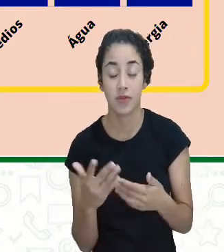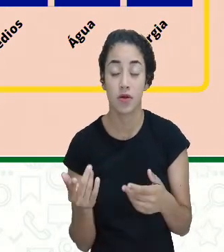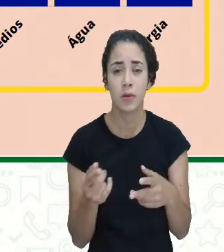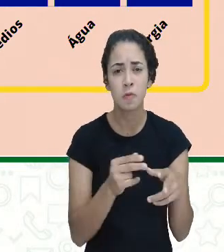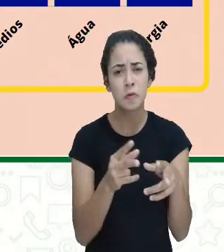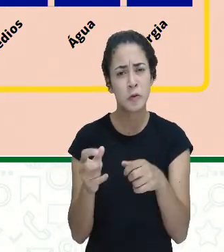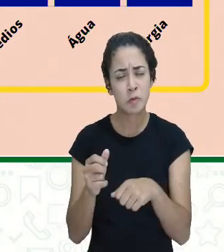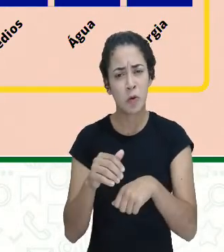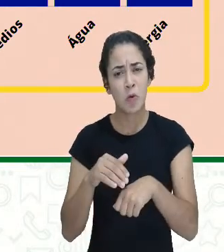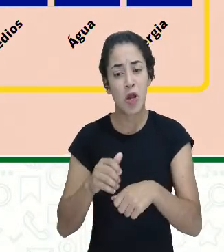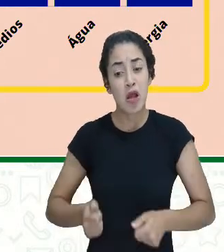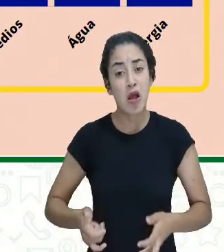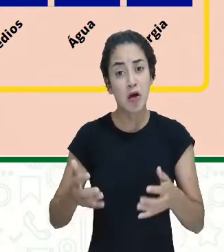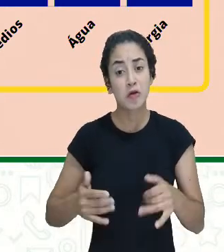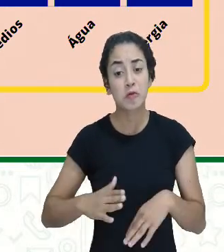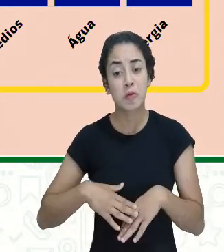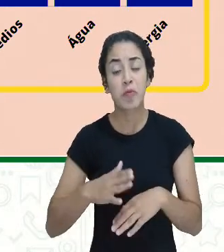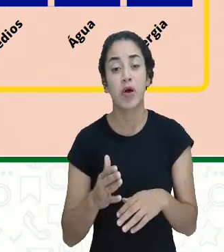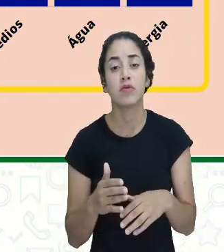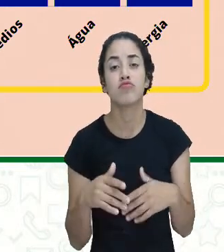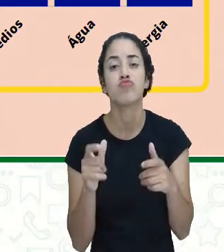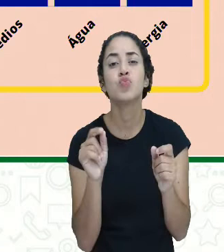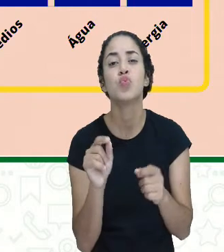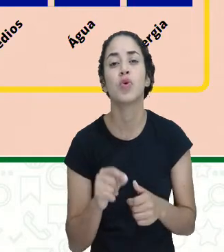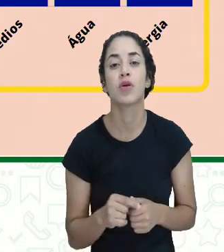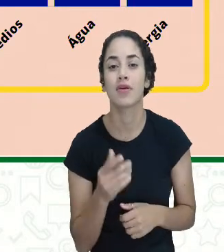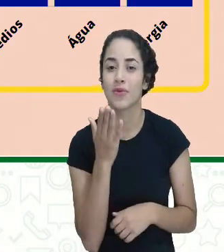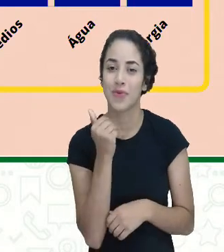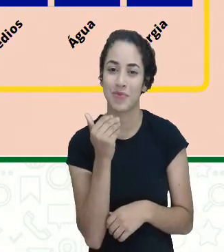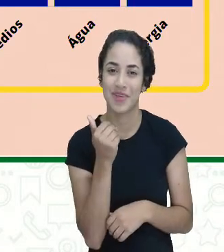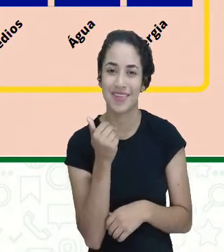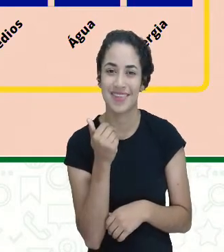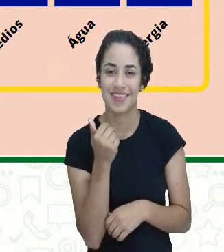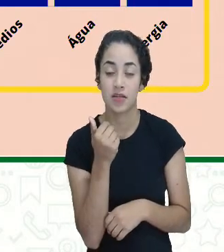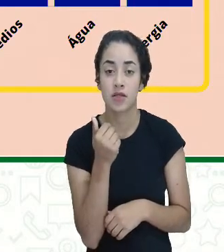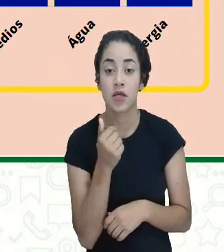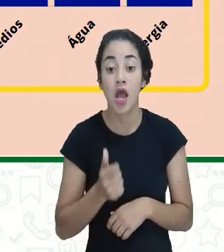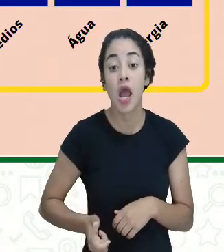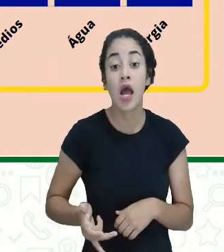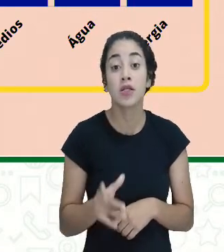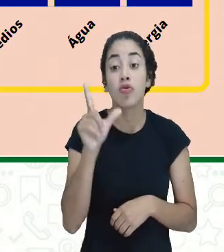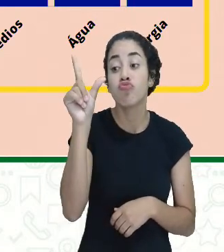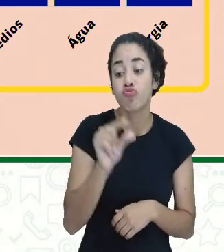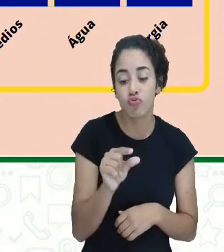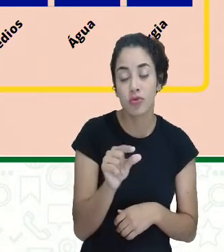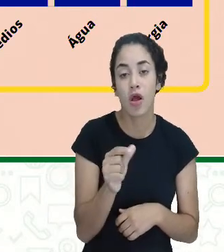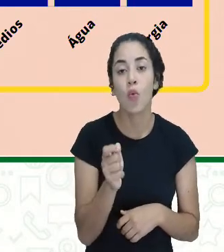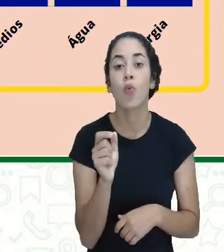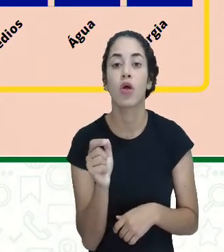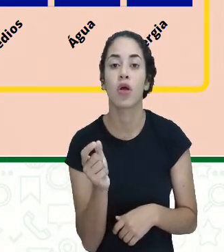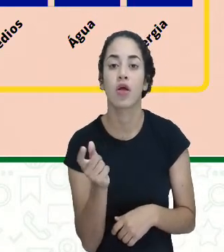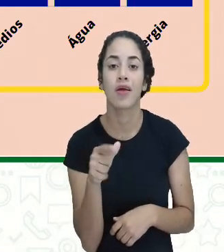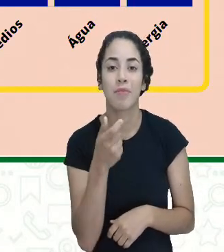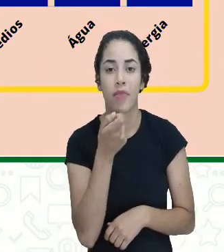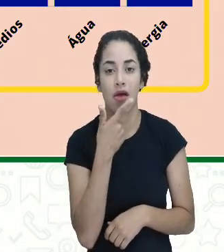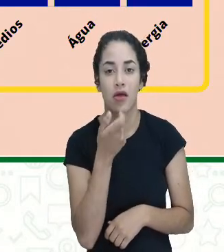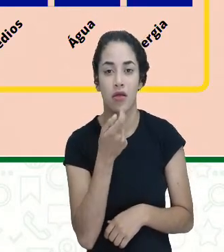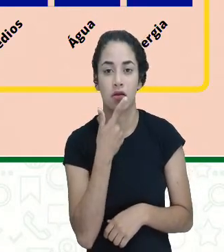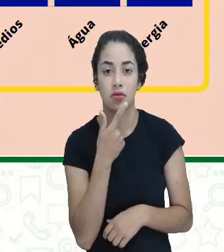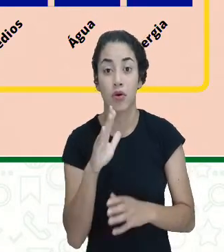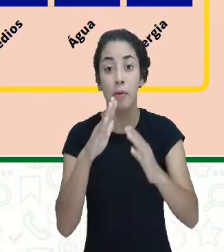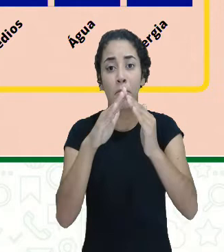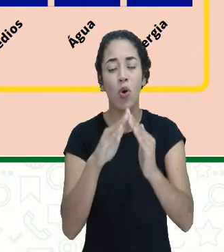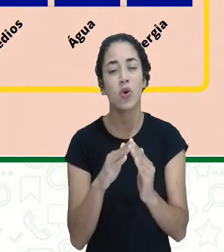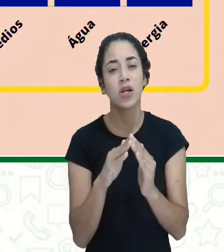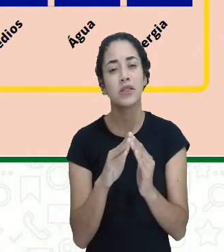é de alimentação, né? E o gasto menor é de remédios, tá certo? Então, mas moradia fica